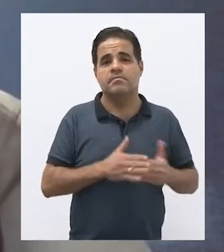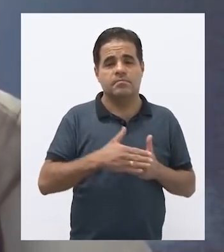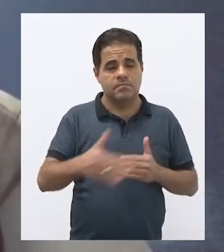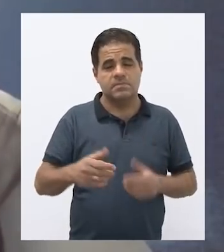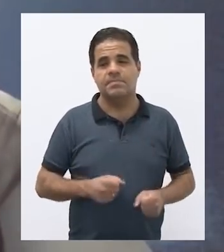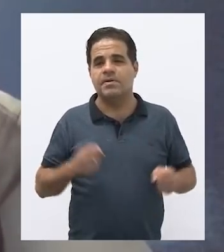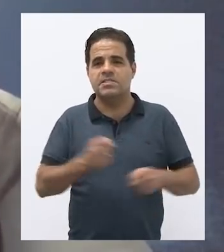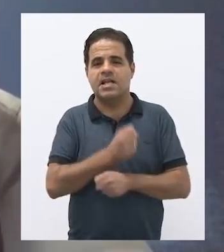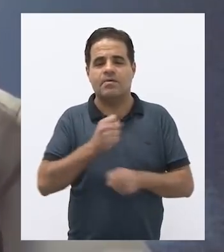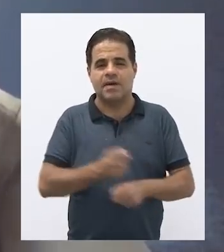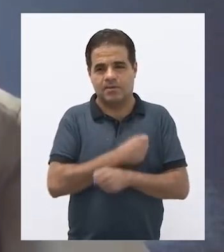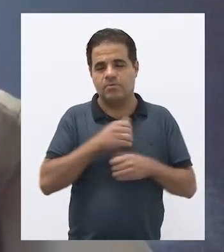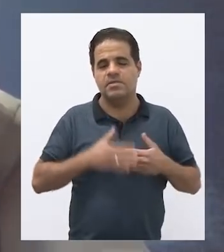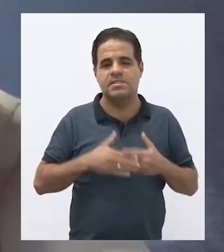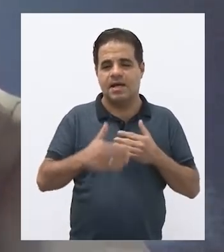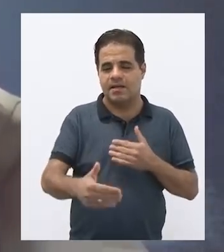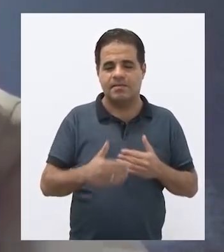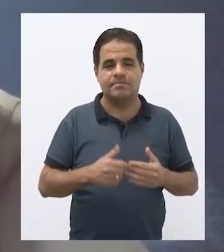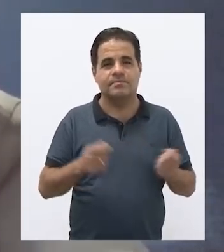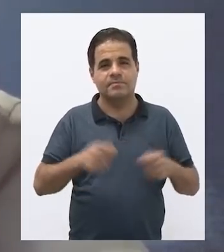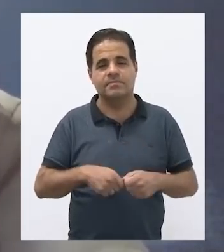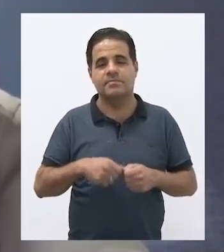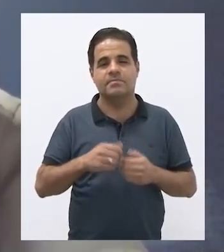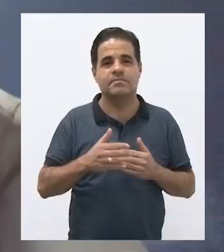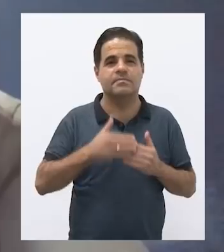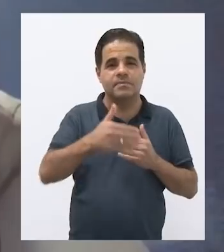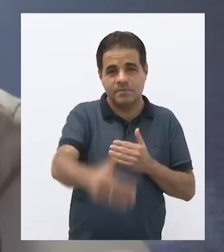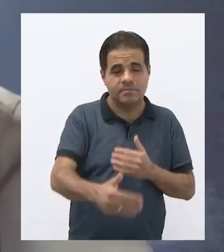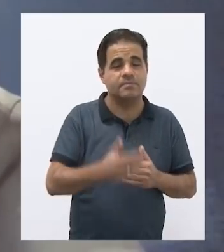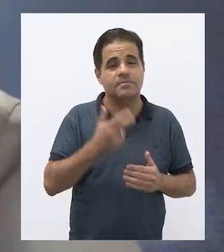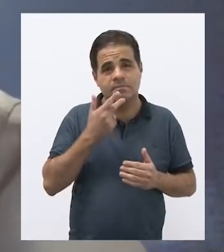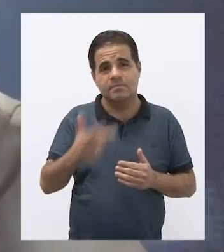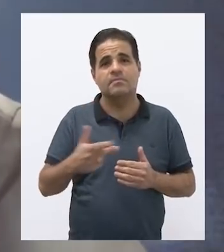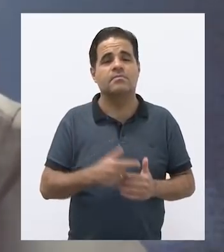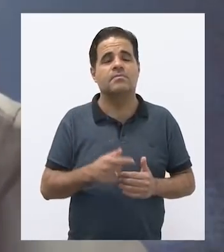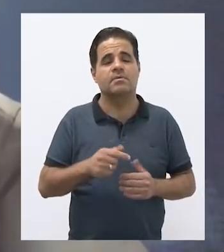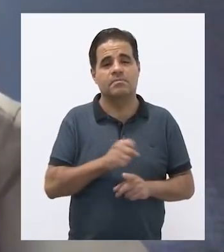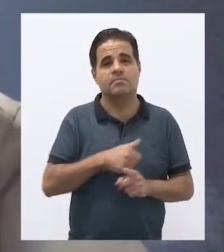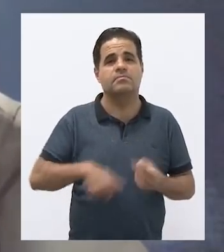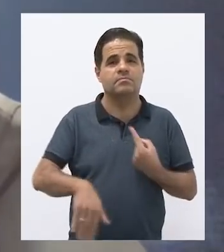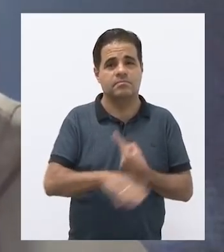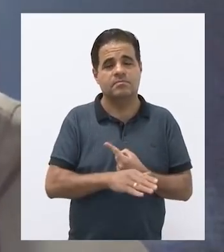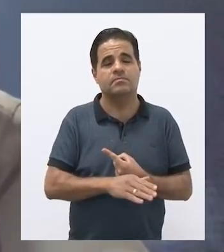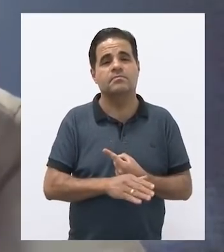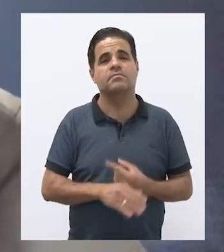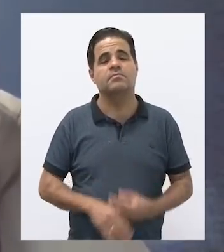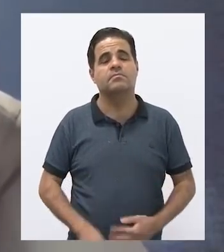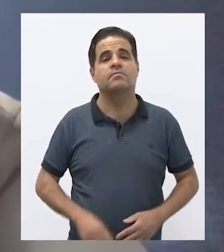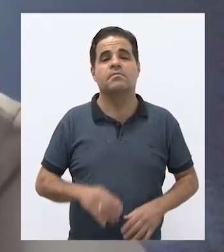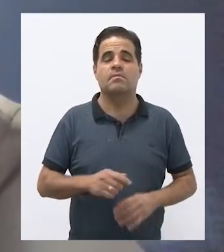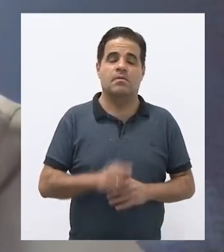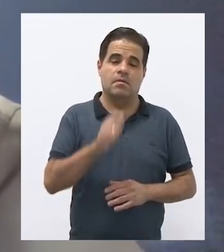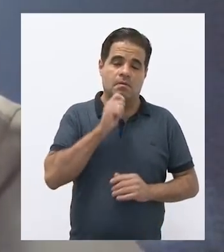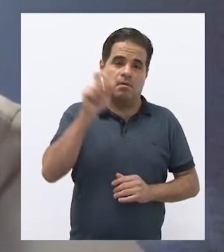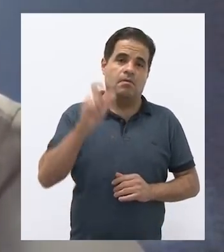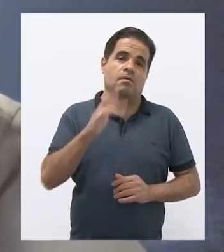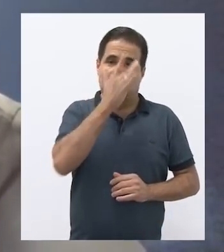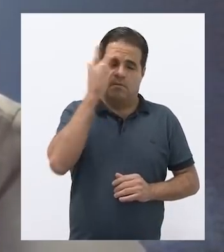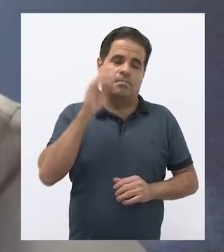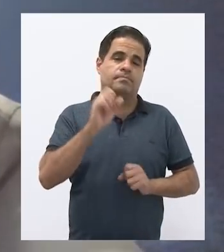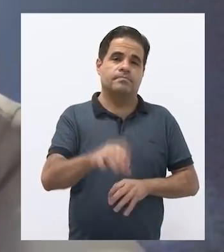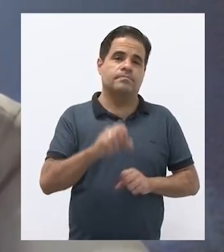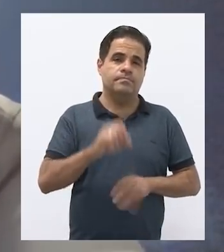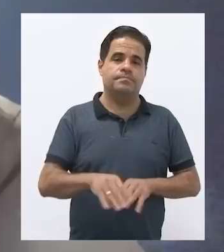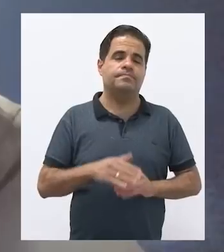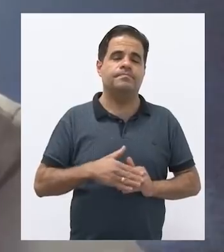construção das bases, dos pilares que sustentam a nossa sociedade, né? Sem o papel do educador,